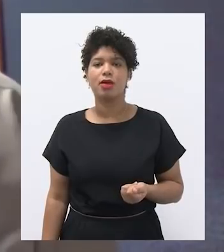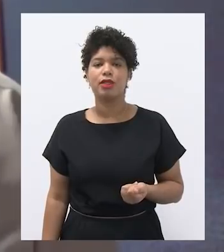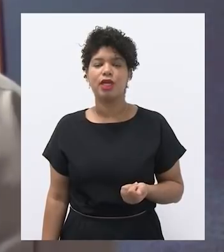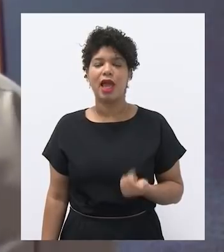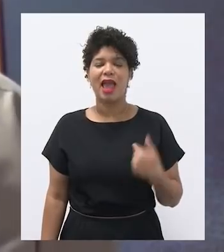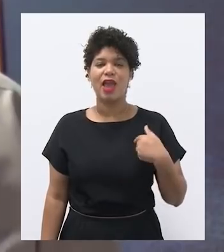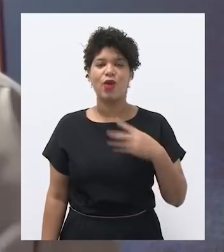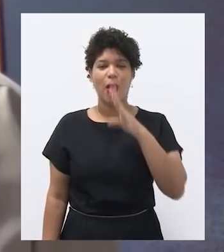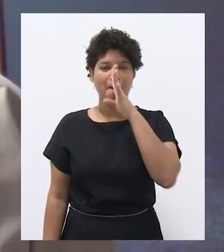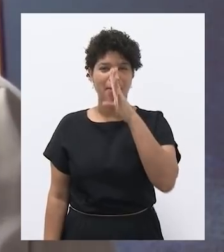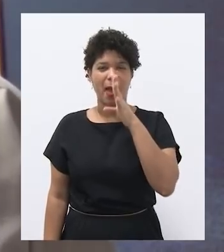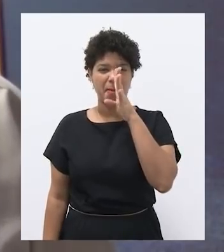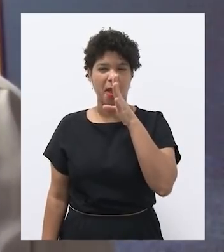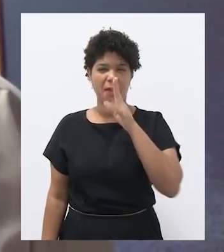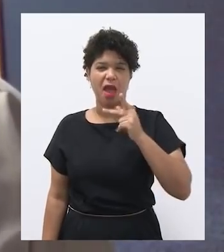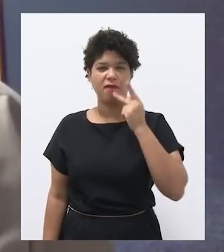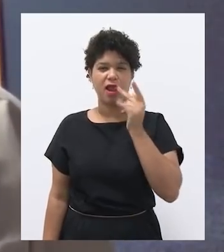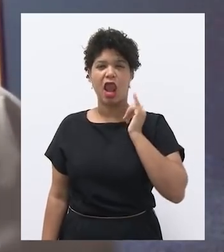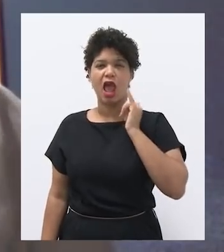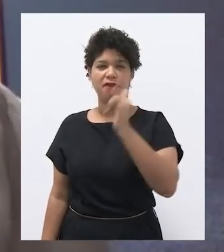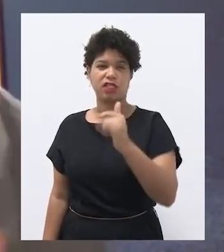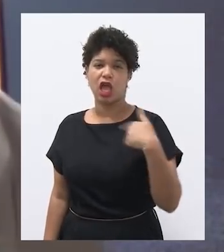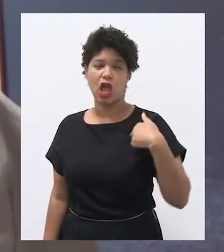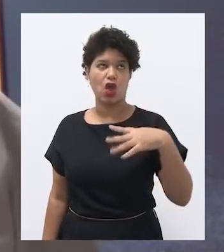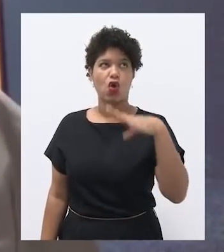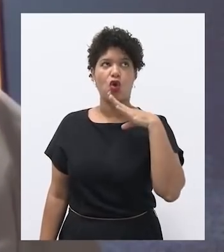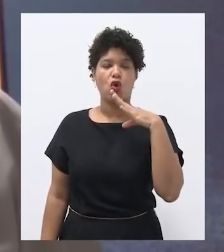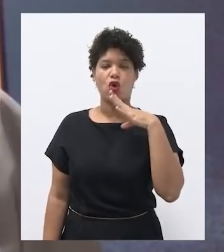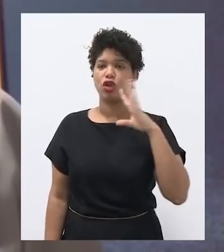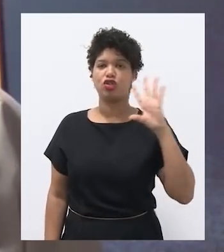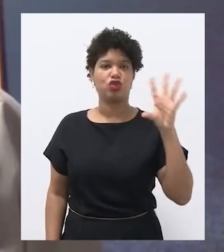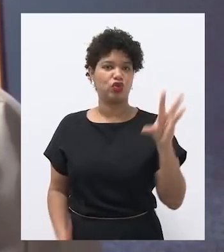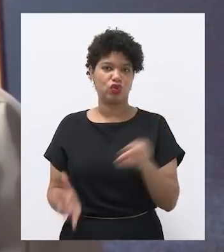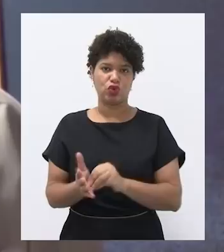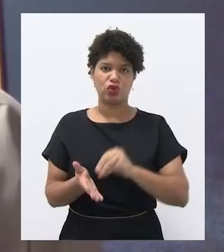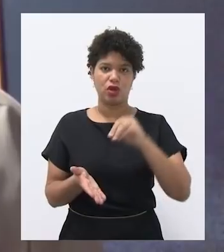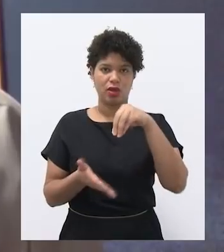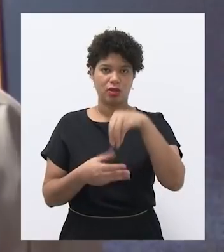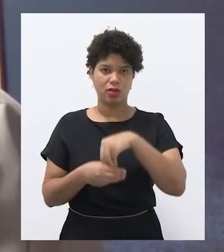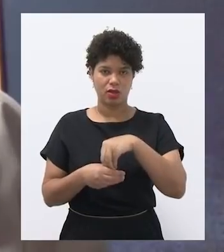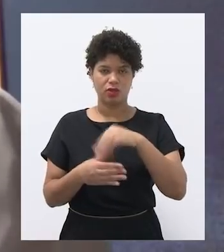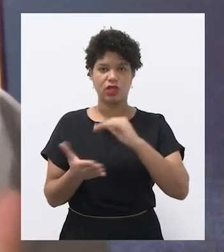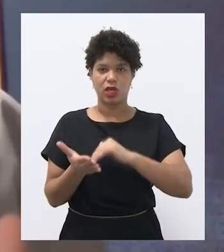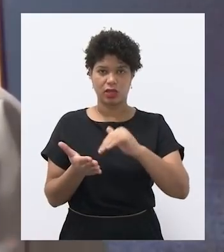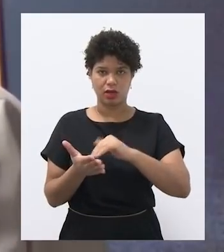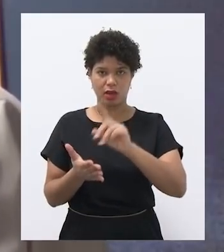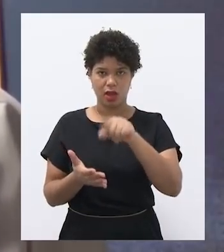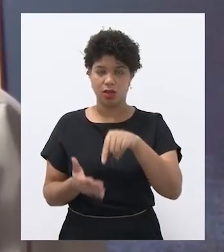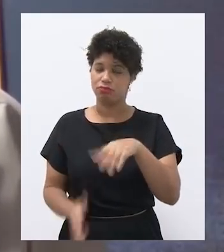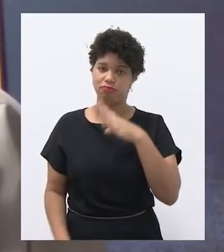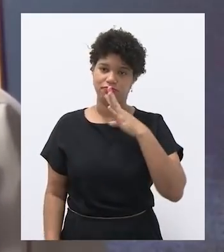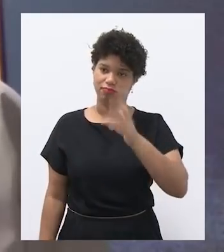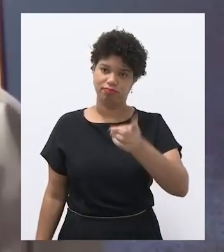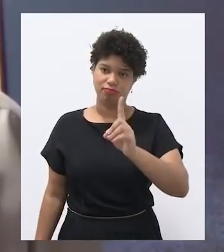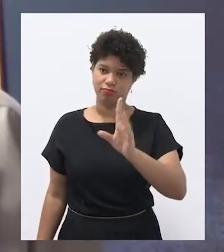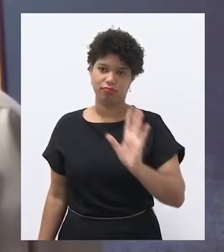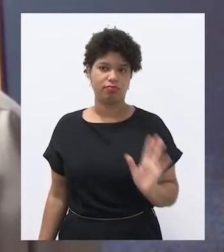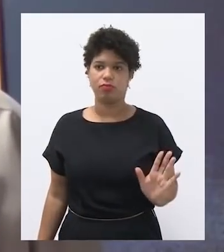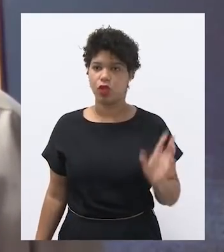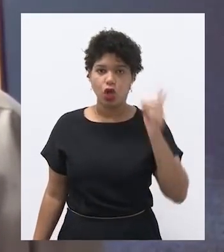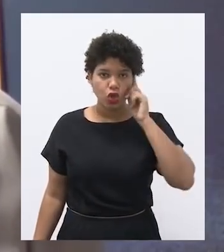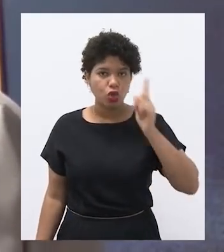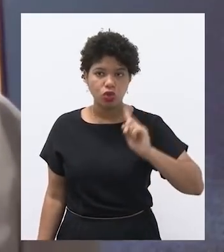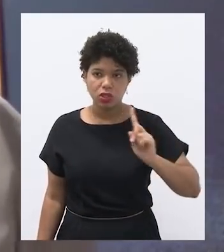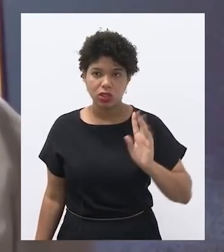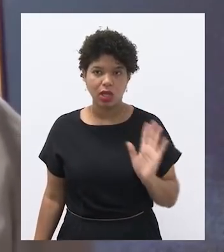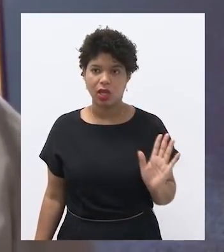metido de dizer que conheço como a secretaria trabalha essa questão com os professores, do ponto de vista desse atendimento. Não sei,